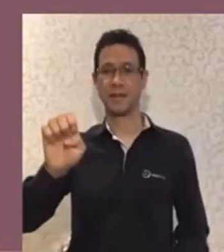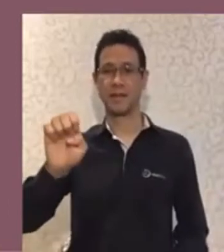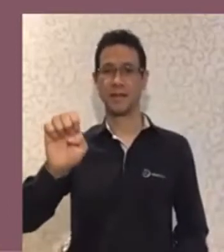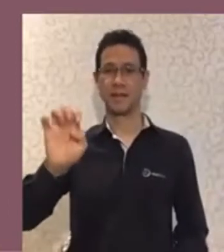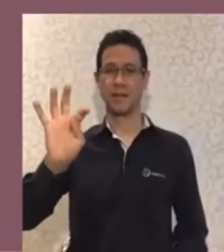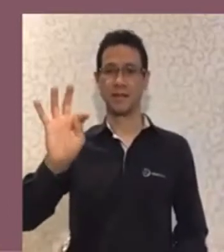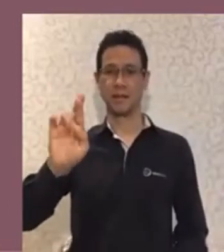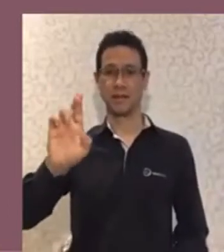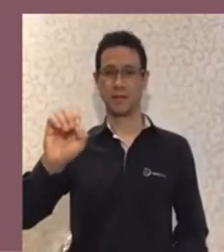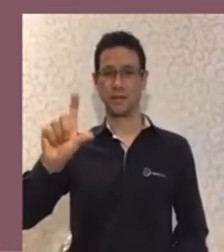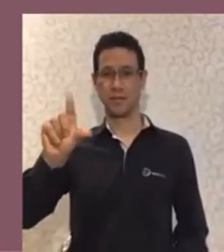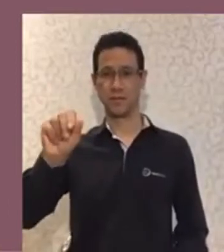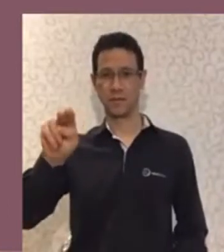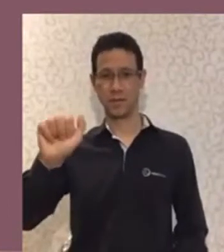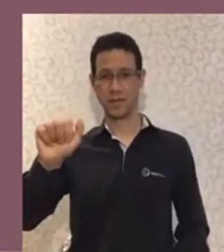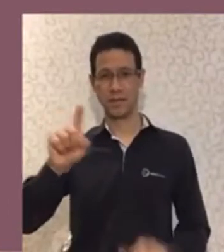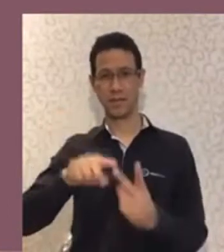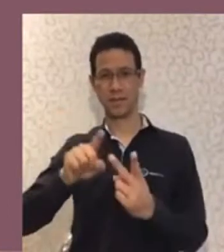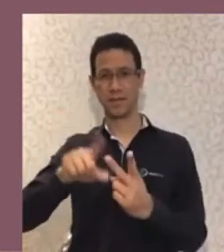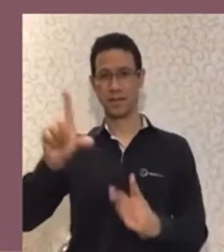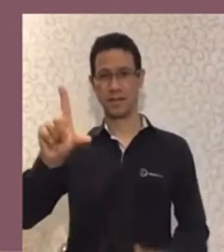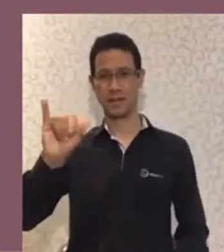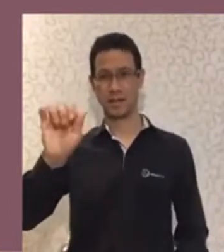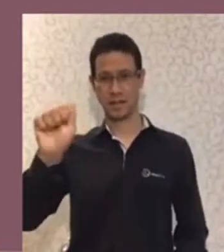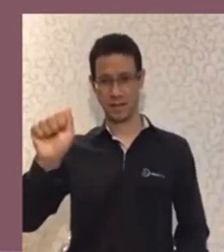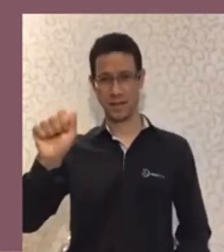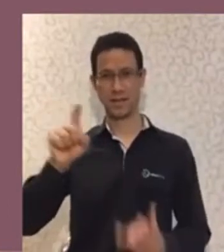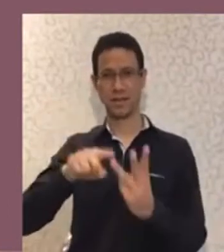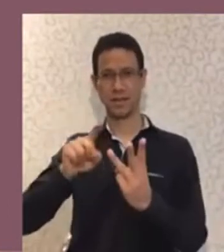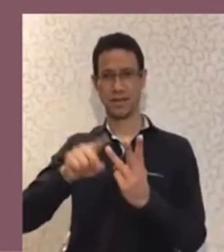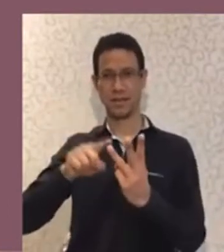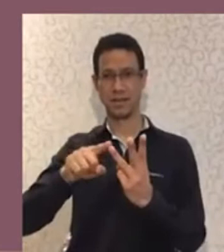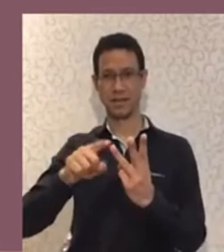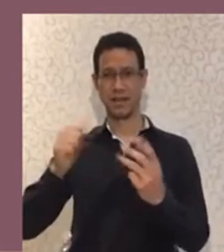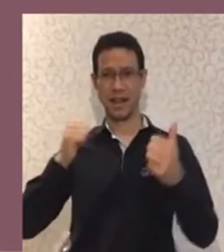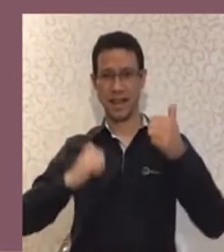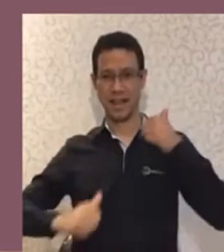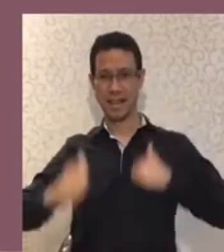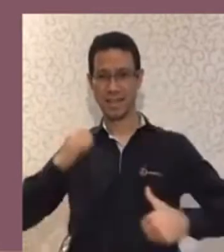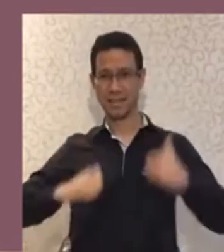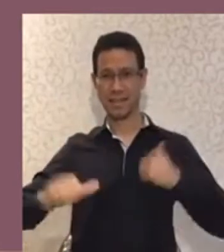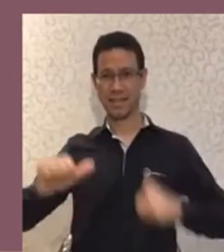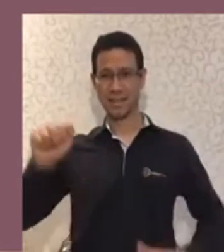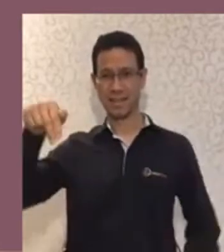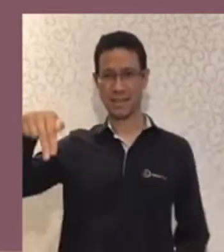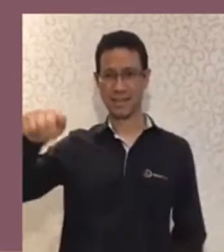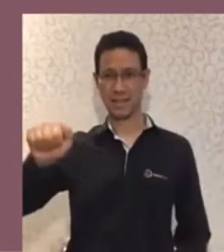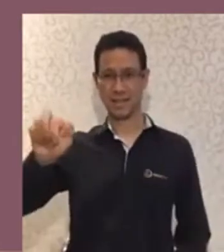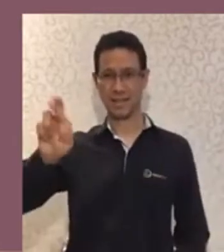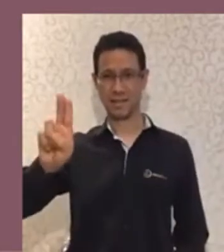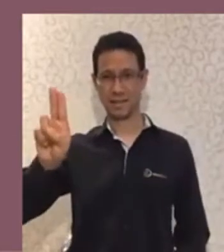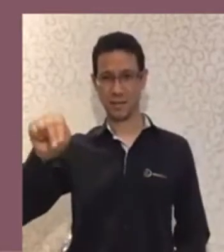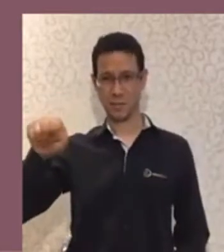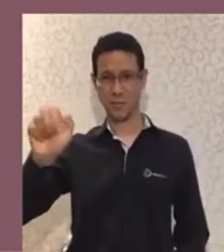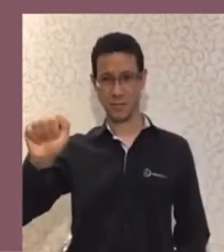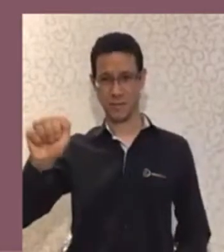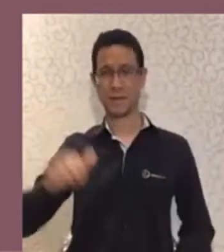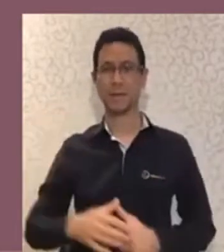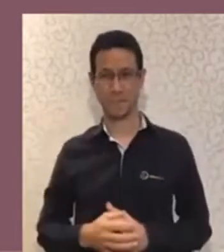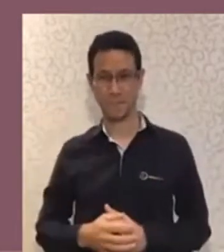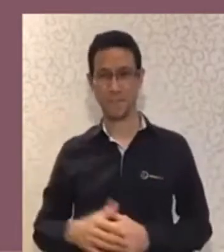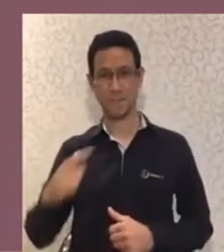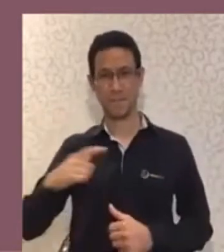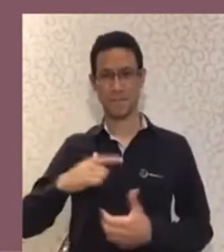professora Lia Weiner e da atriz Naruna de Lima Costa. Contaremos com o intérprete